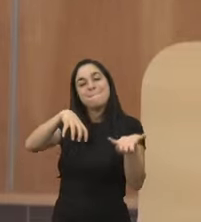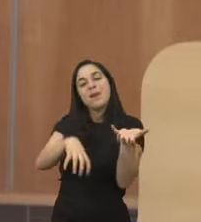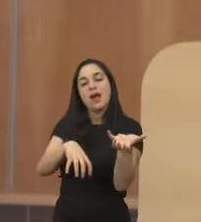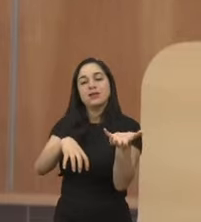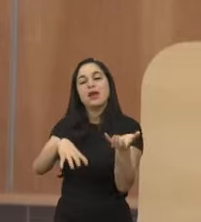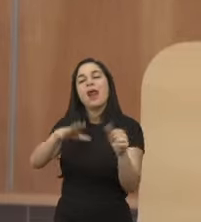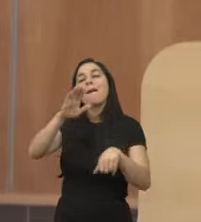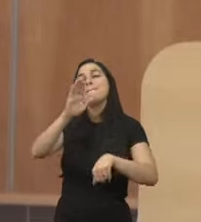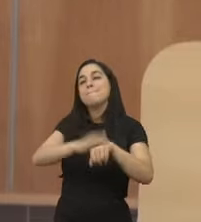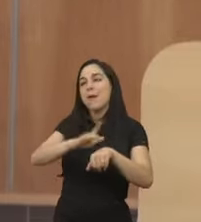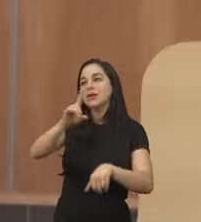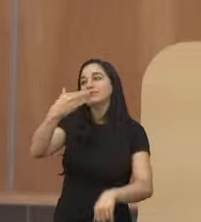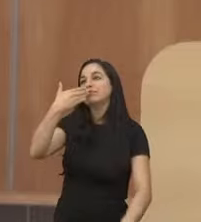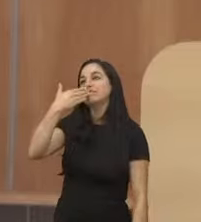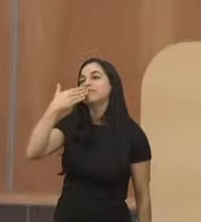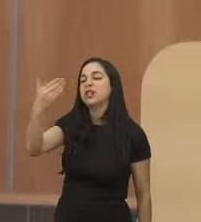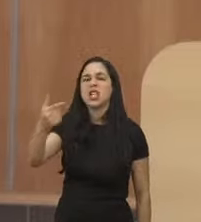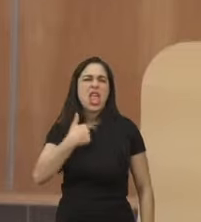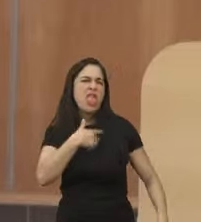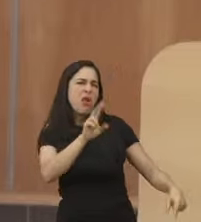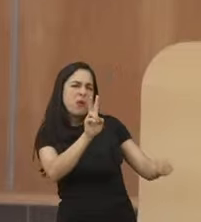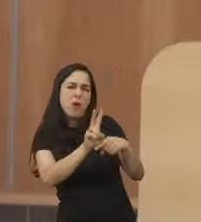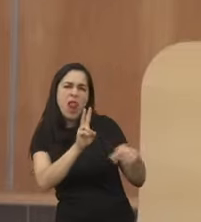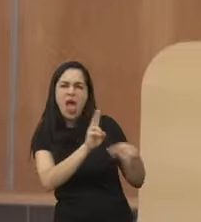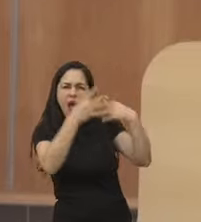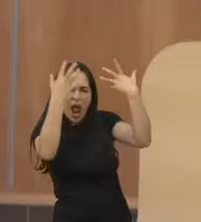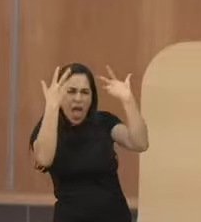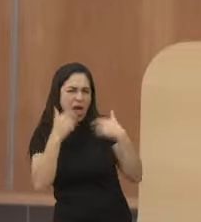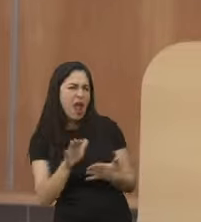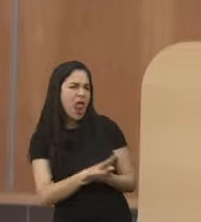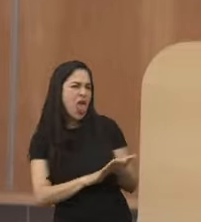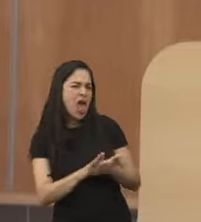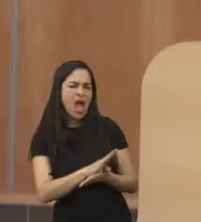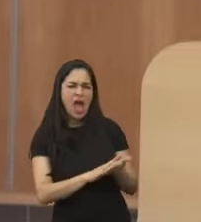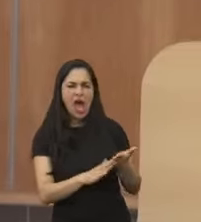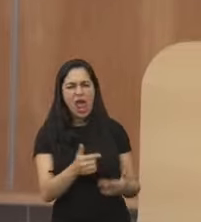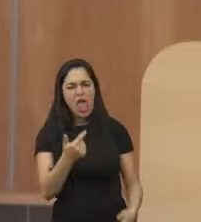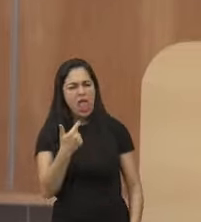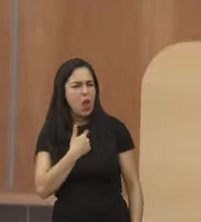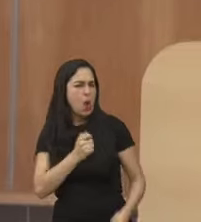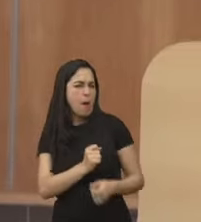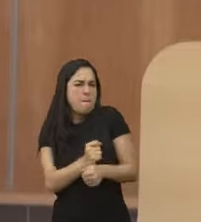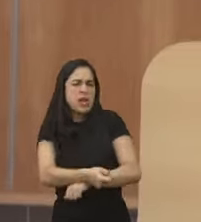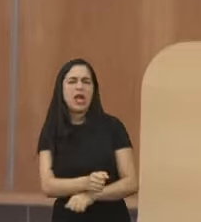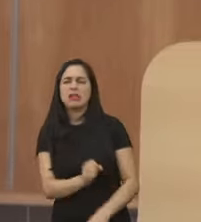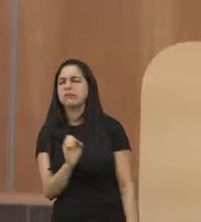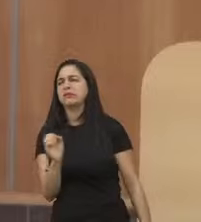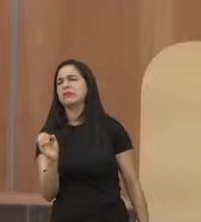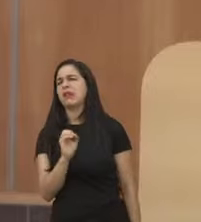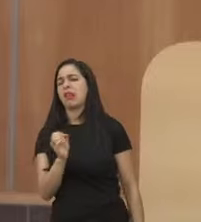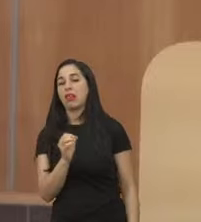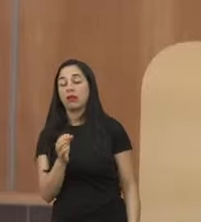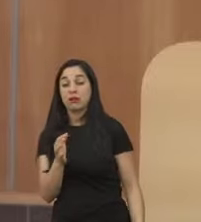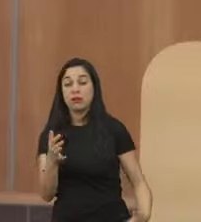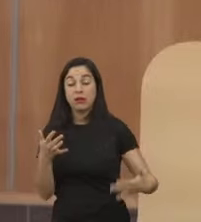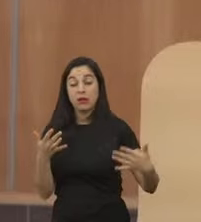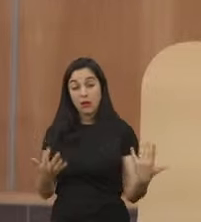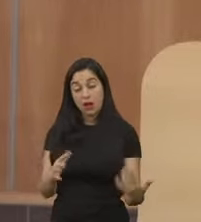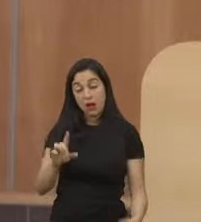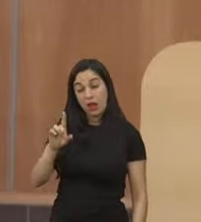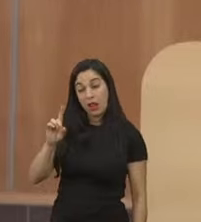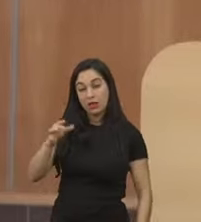mais um recurso falando, não vou fazer mais pelos animais, não tenho condição, não é o judiciário que vai dizer que eu vou fazer. E aí, o judiciário,